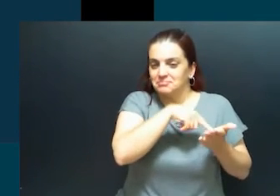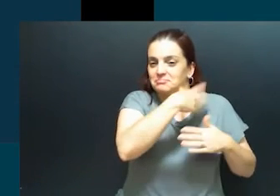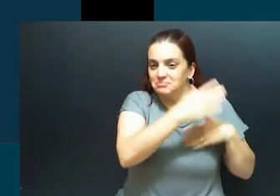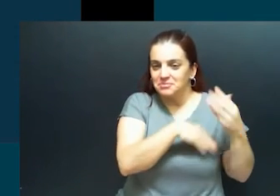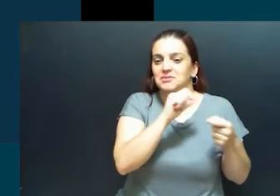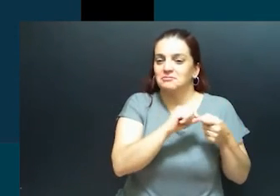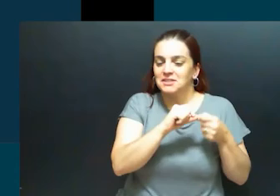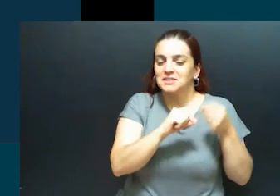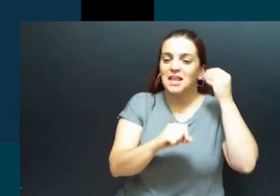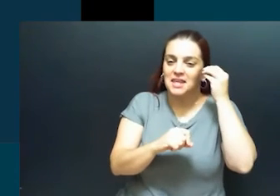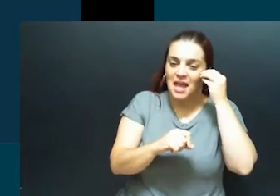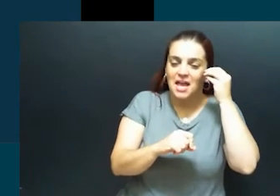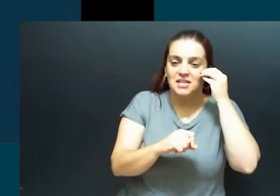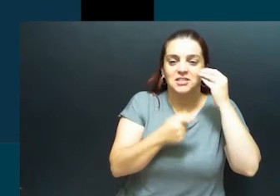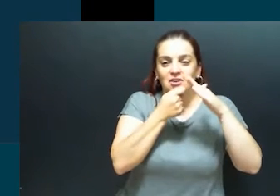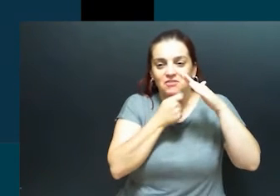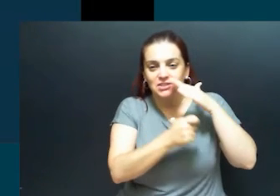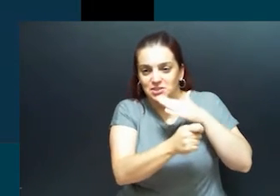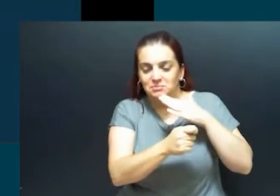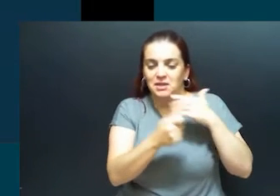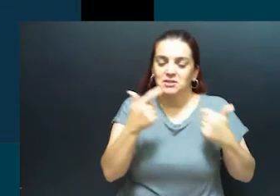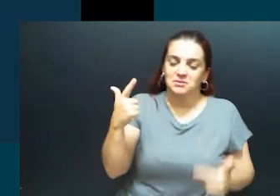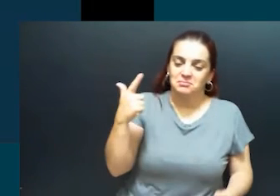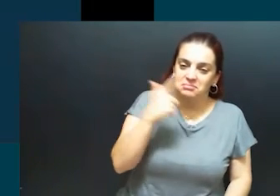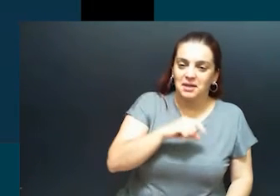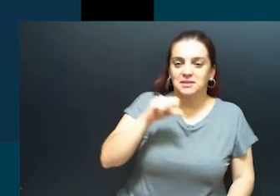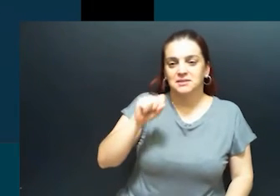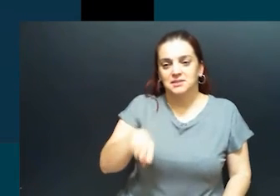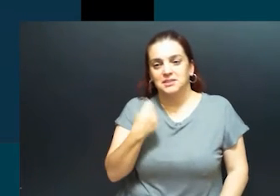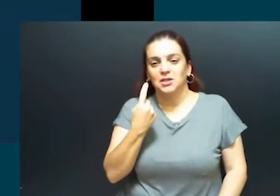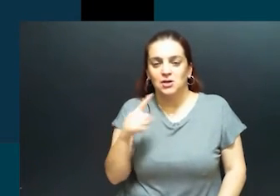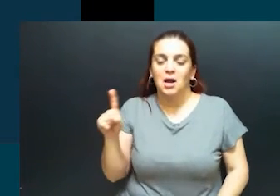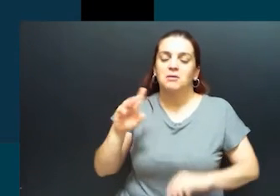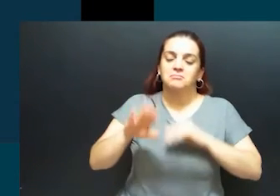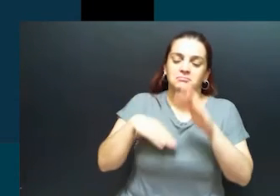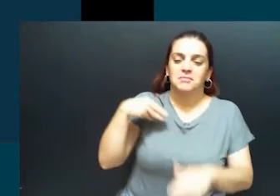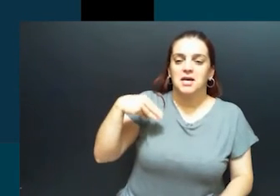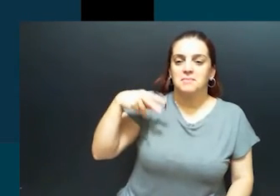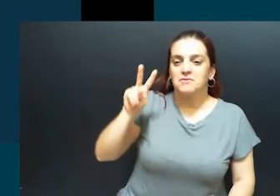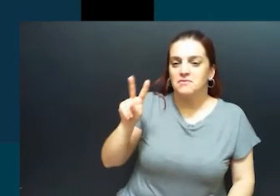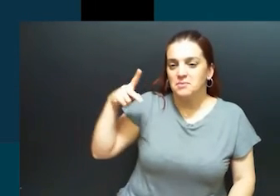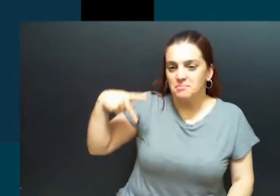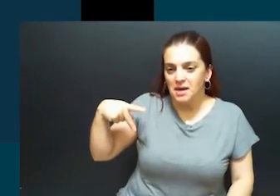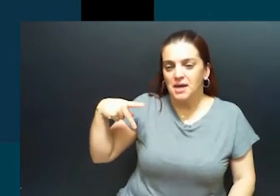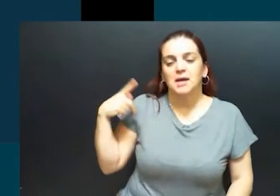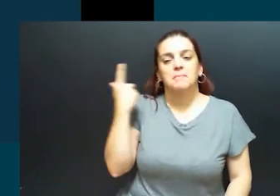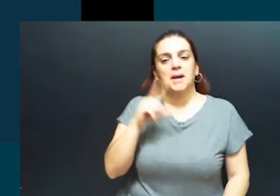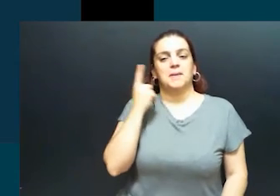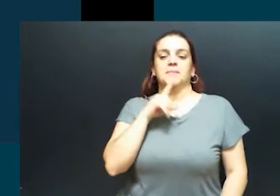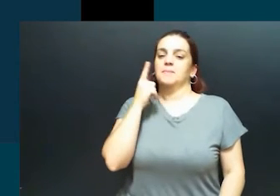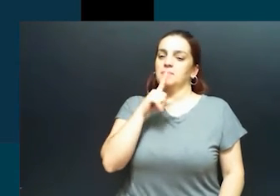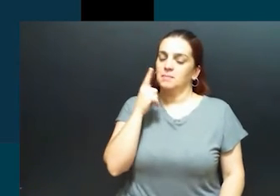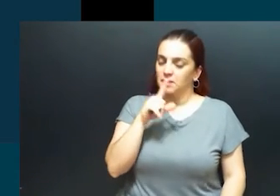testes sem investimento, testar, validar essas hipóteses, depois construir um MVP e aí até ter tudo completo. O resultado,